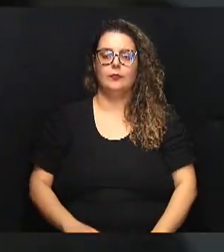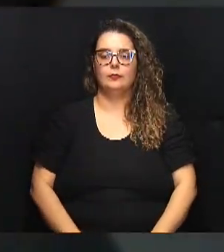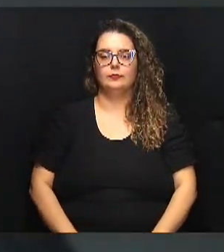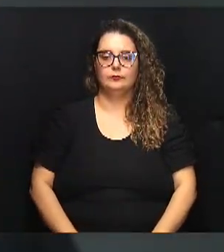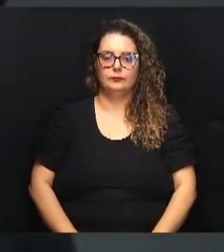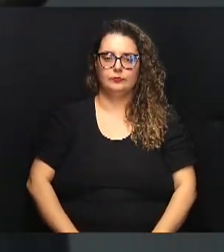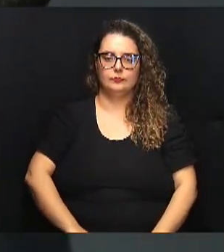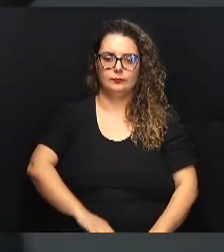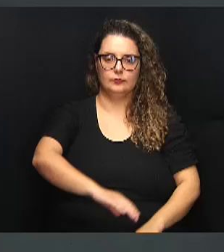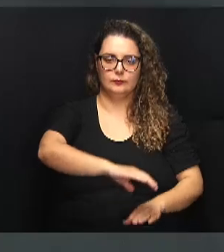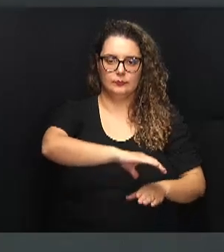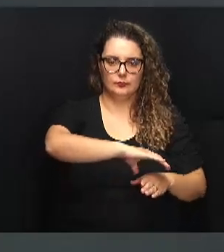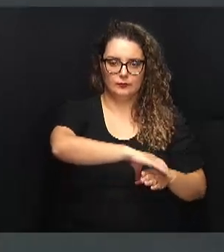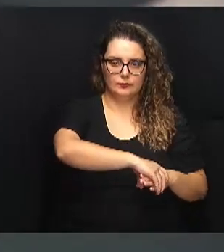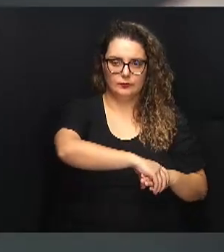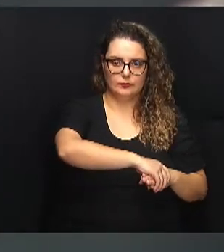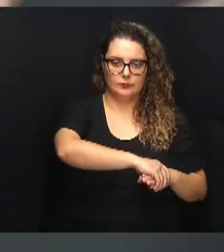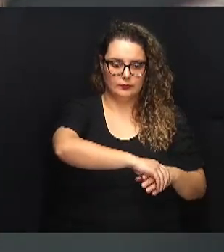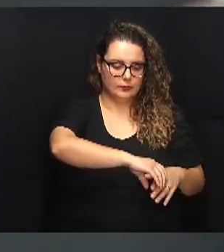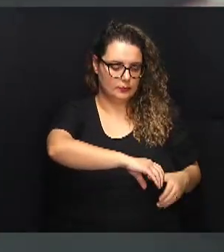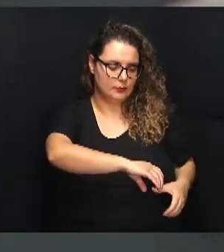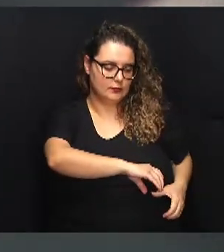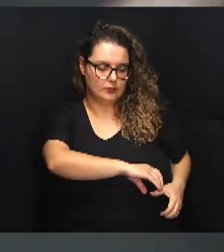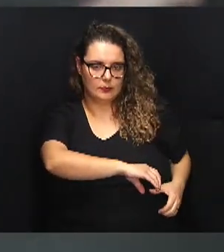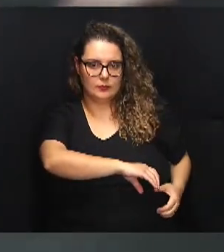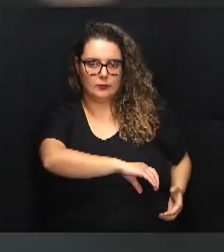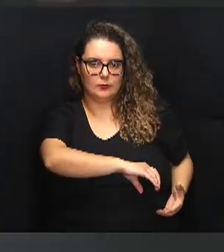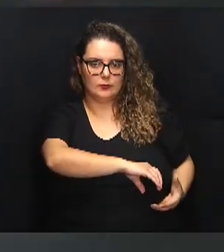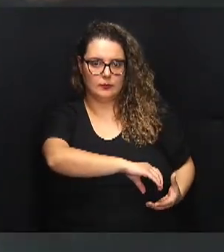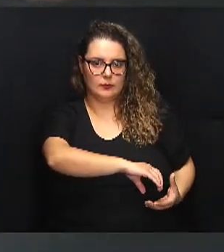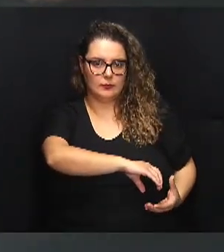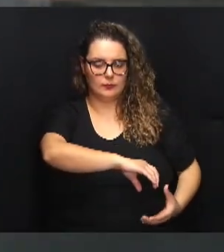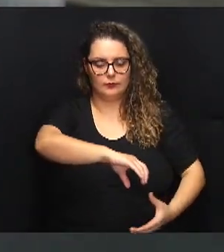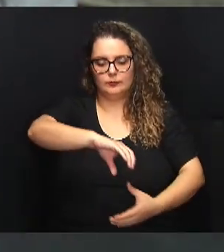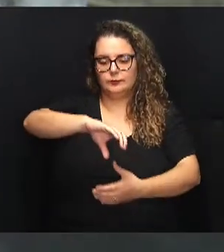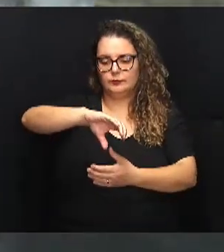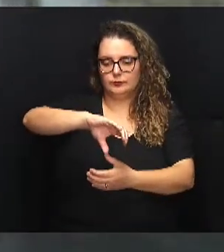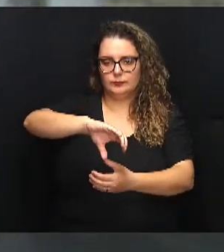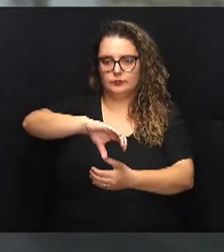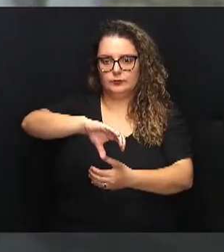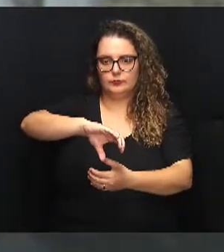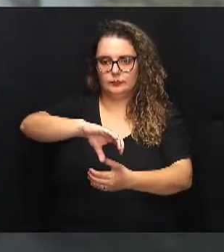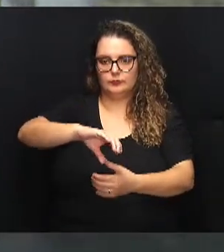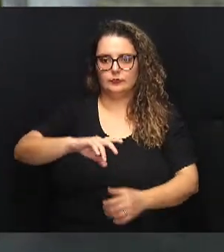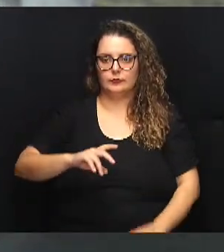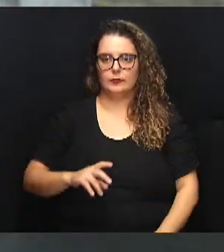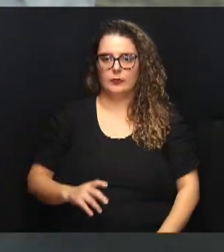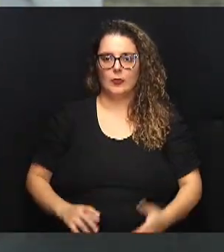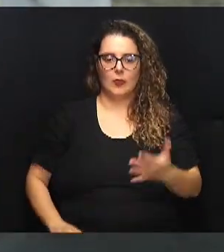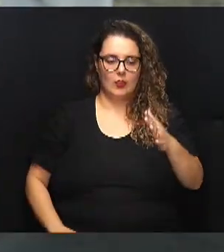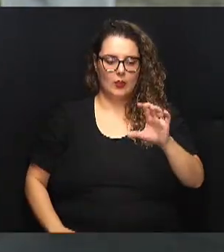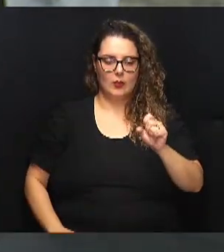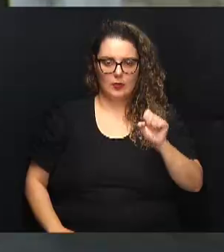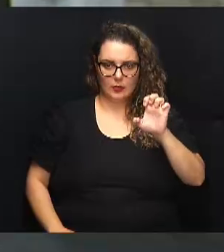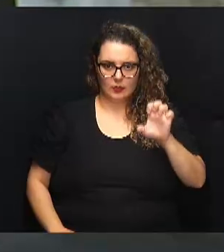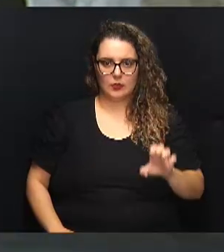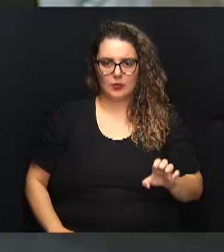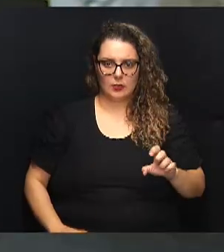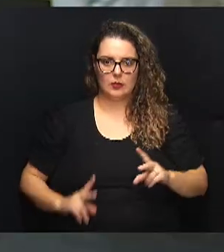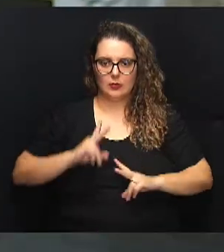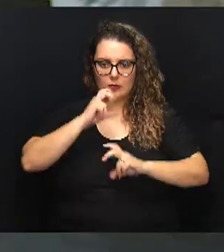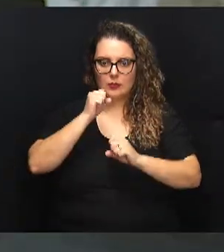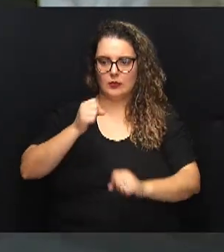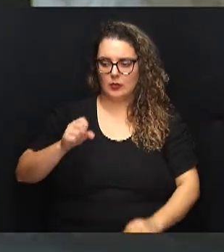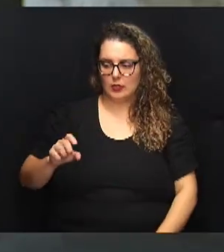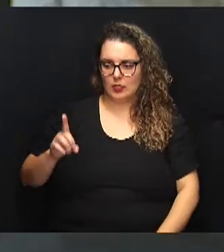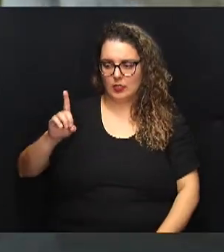cima e a mão esquerda embaixo. A mão esquerda ela é responsável pela força, a mão direita ela é responsável pela